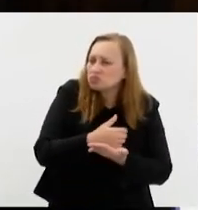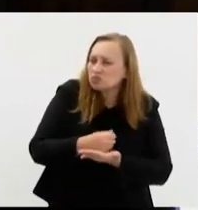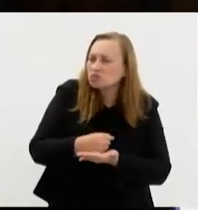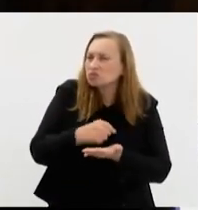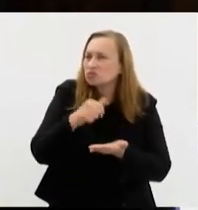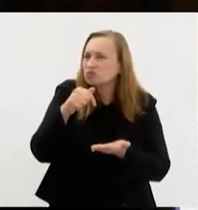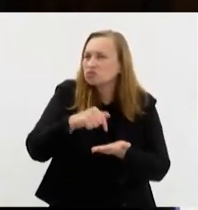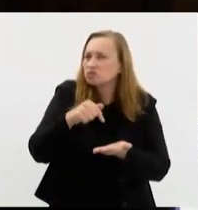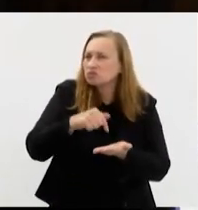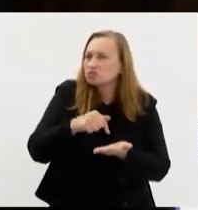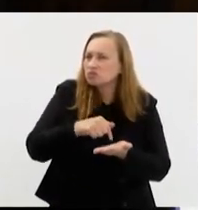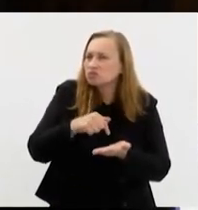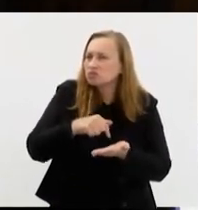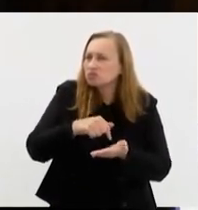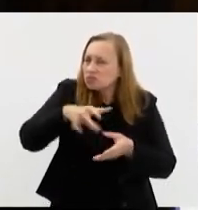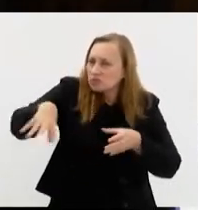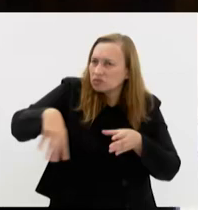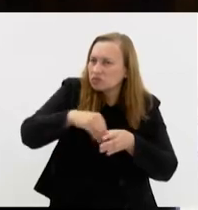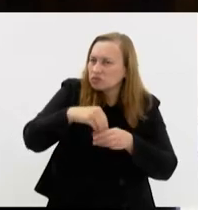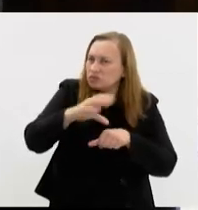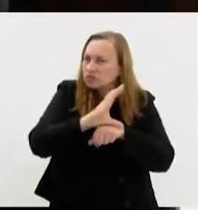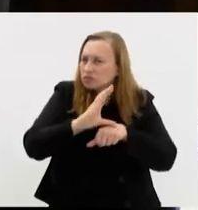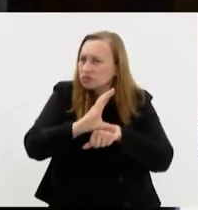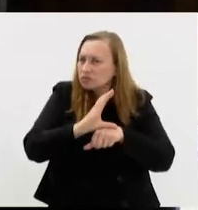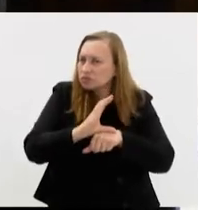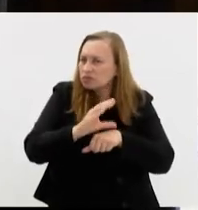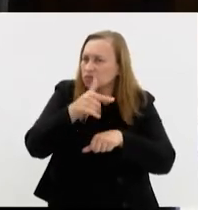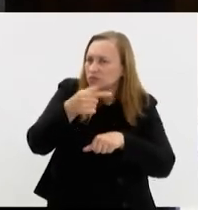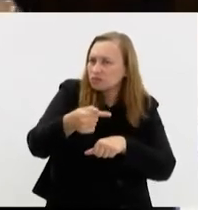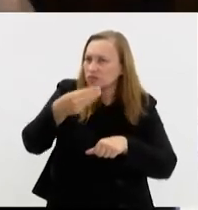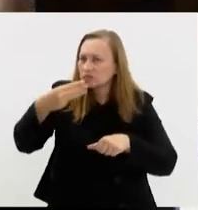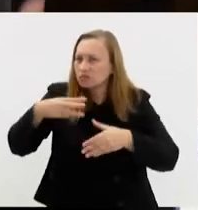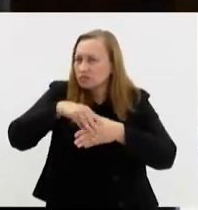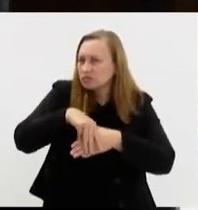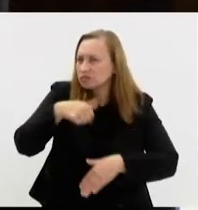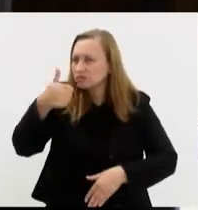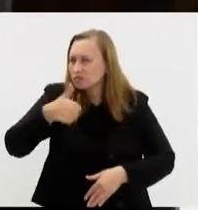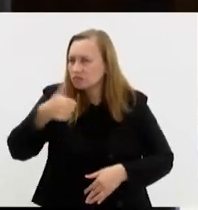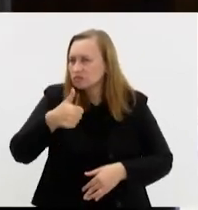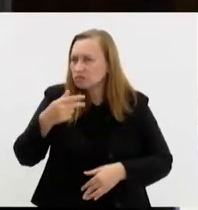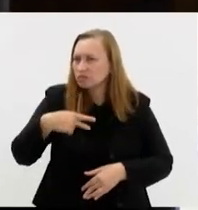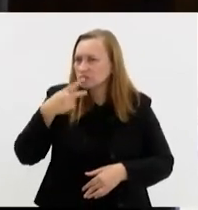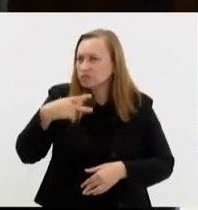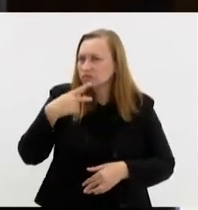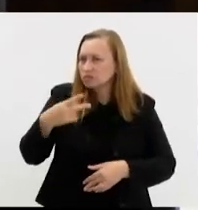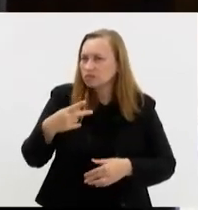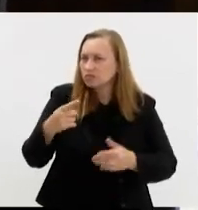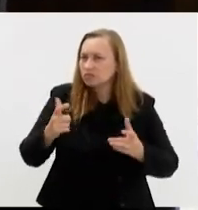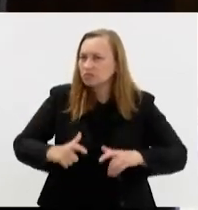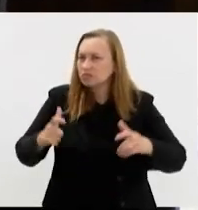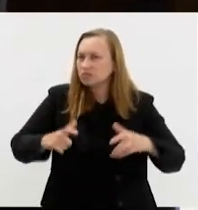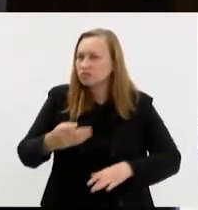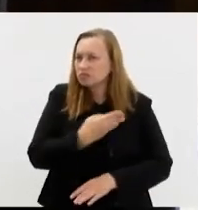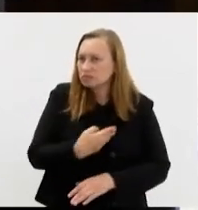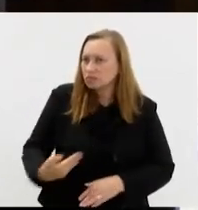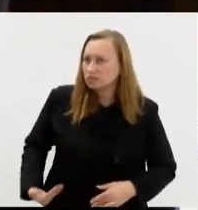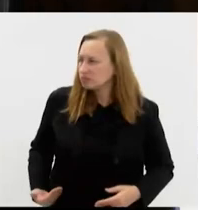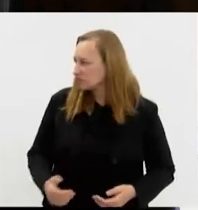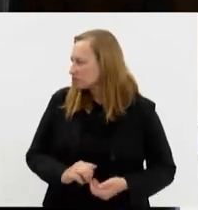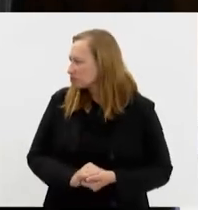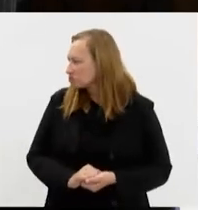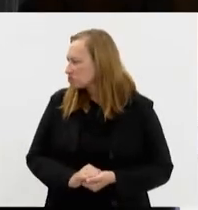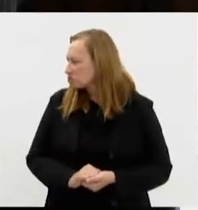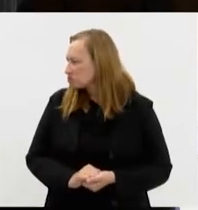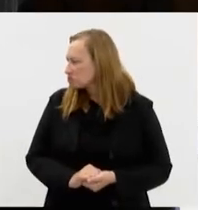na vedação do artigo 73 inciso primo que fala em bens públicos lá senso o entendimento